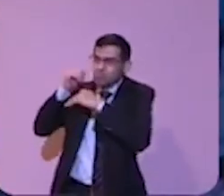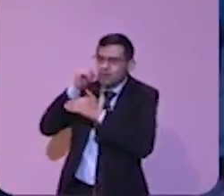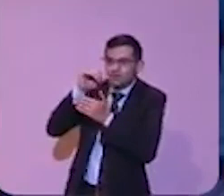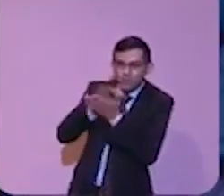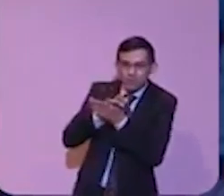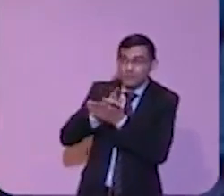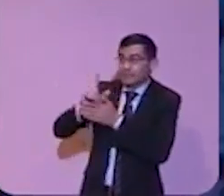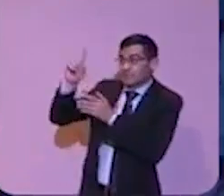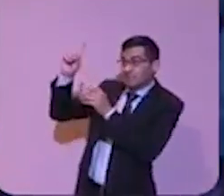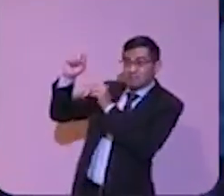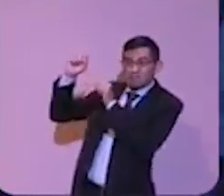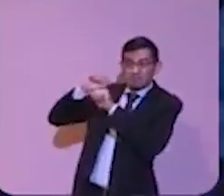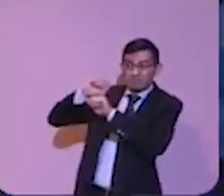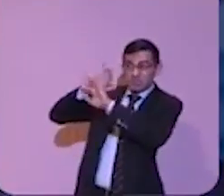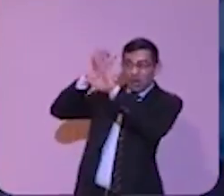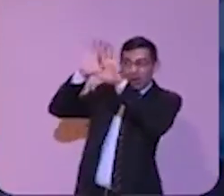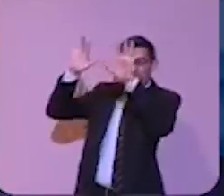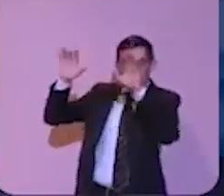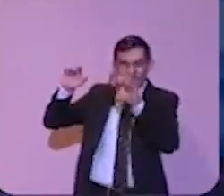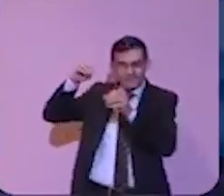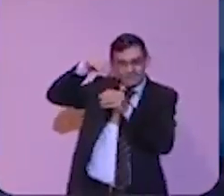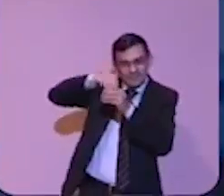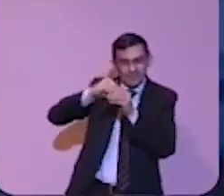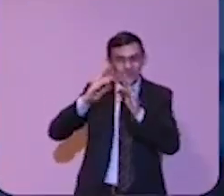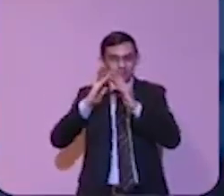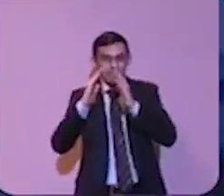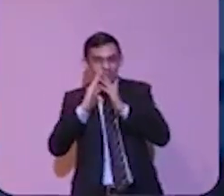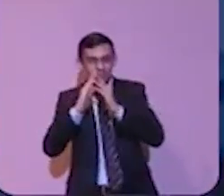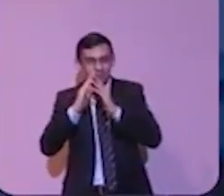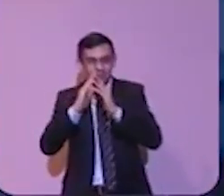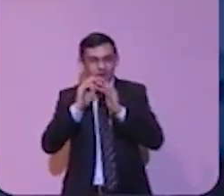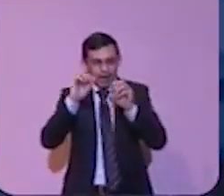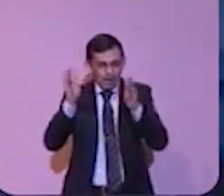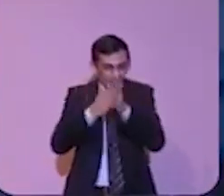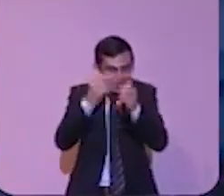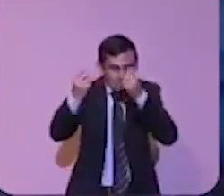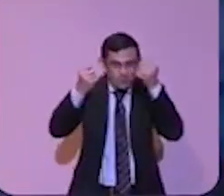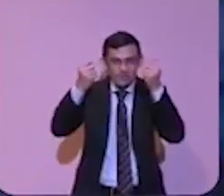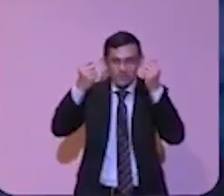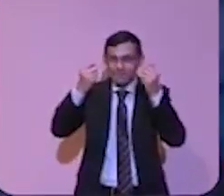fazer derramar a sua glória no seu lar. Posso ouvir um aleluia aí?